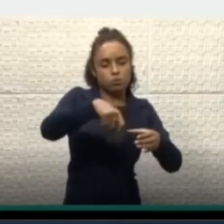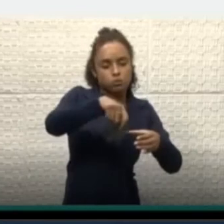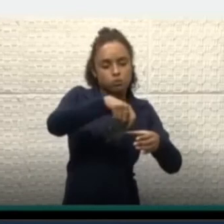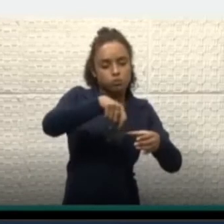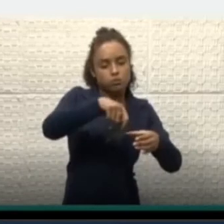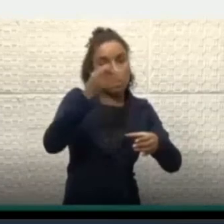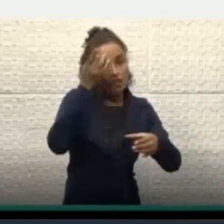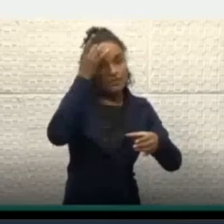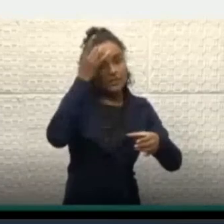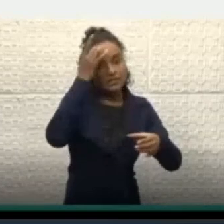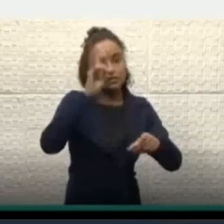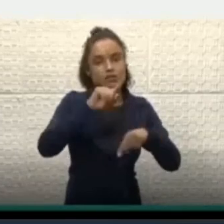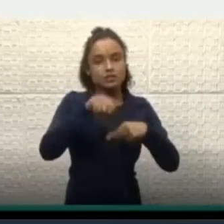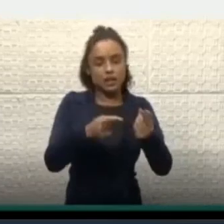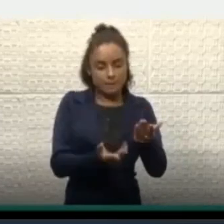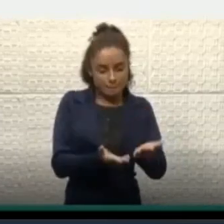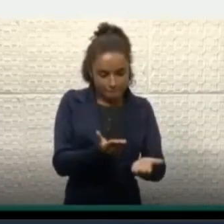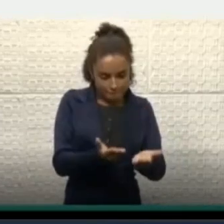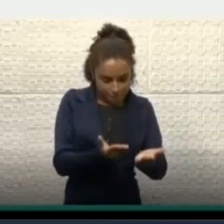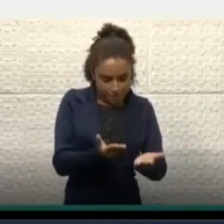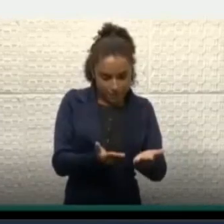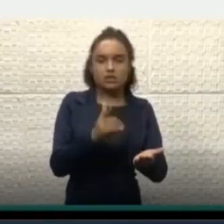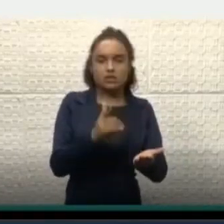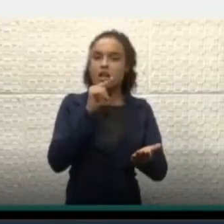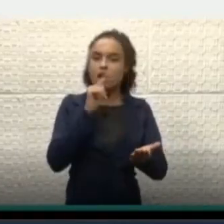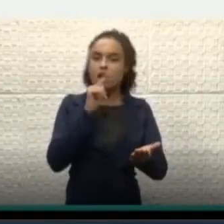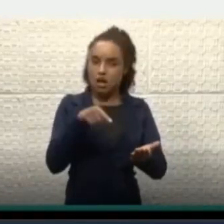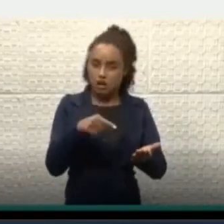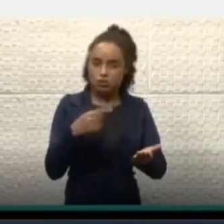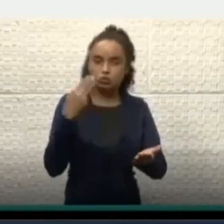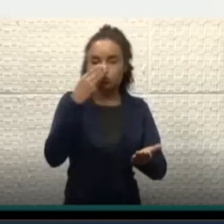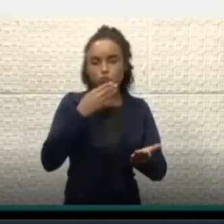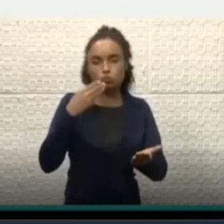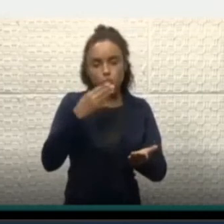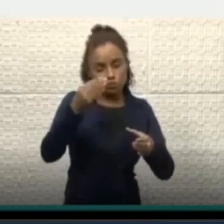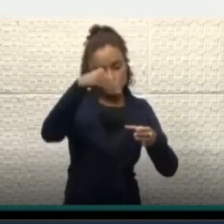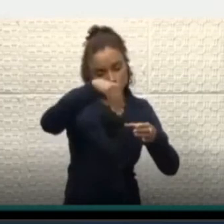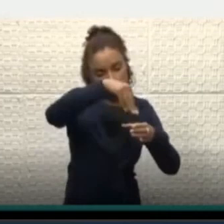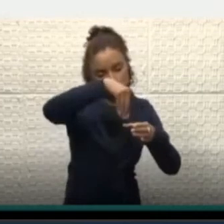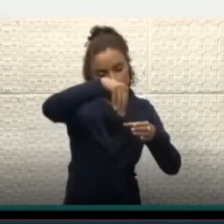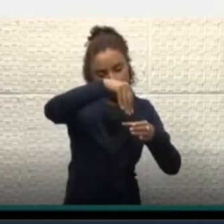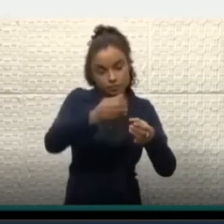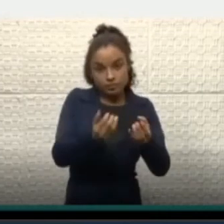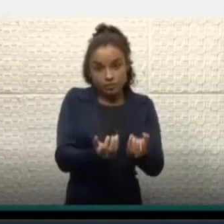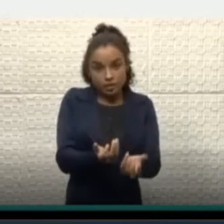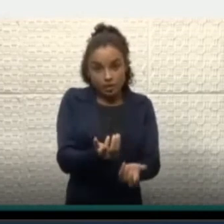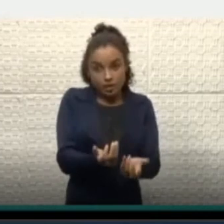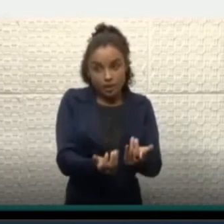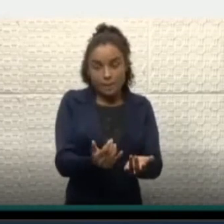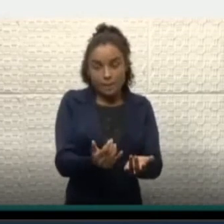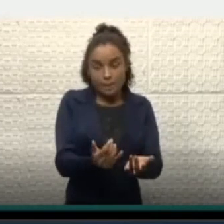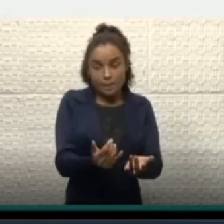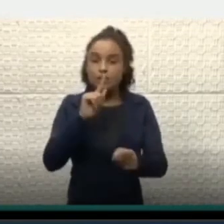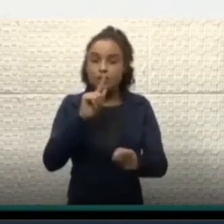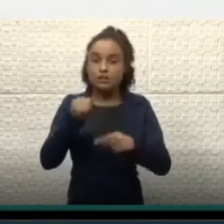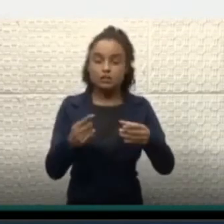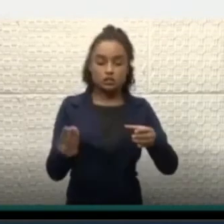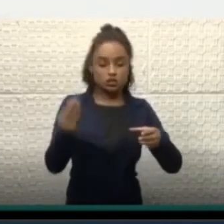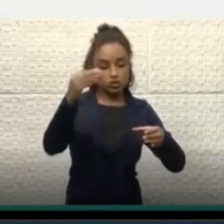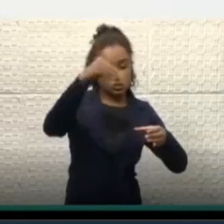Depois de pesado o açúcar, medido a água corretamente e feito o aquecimento dessa água, nós